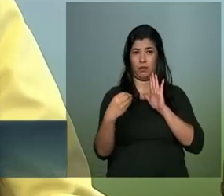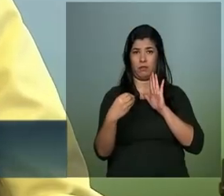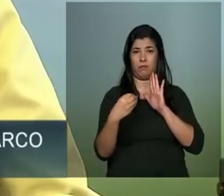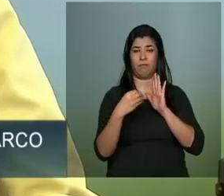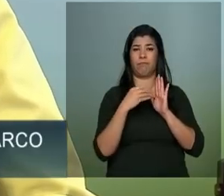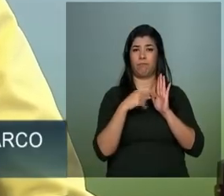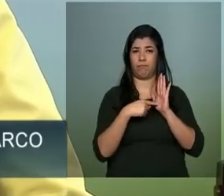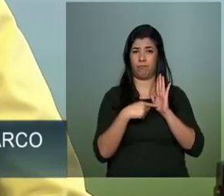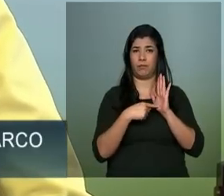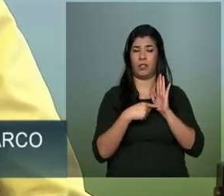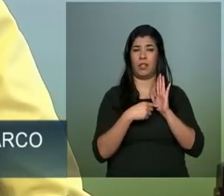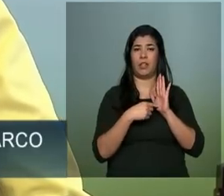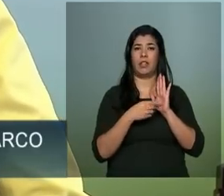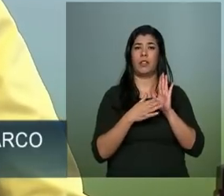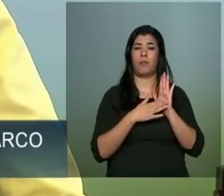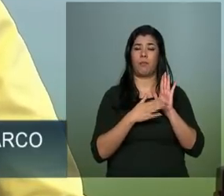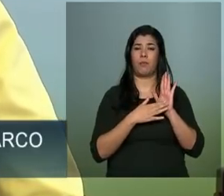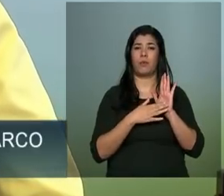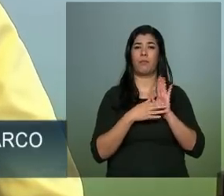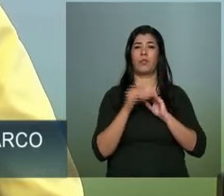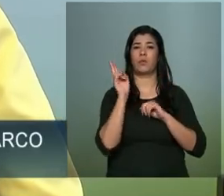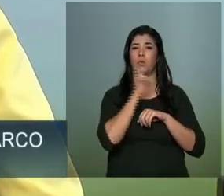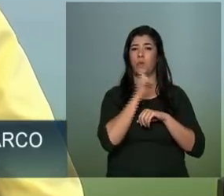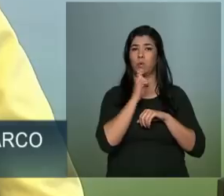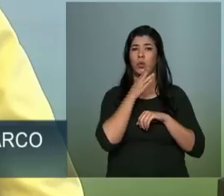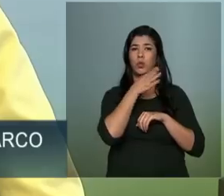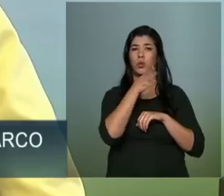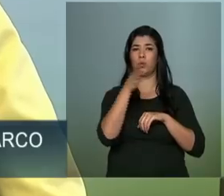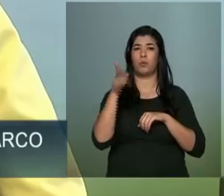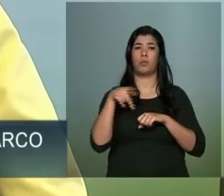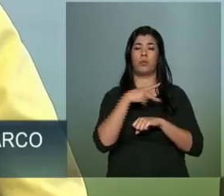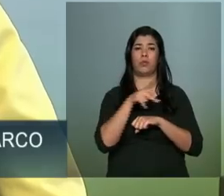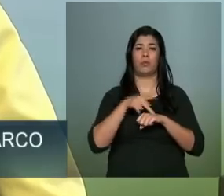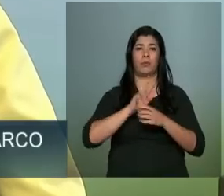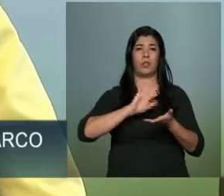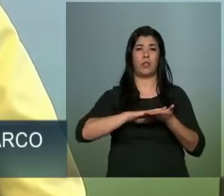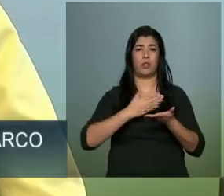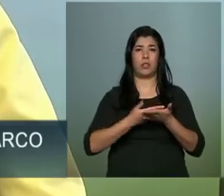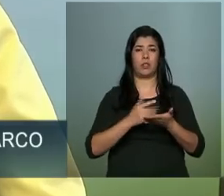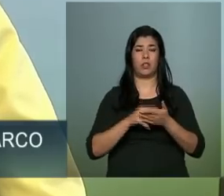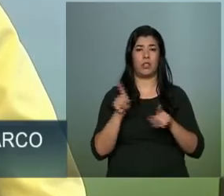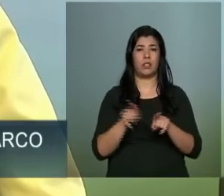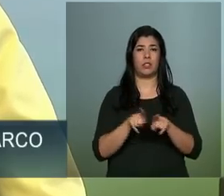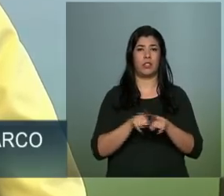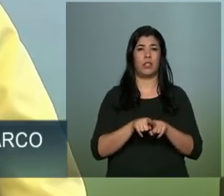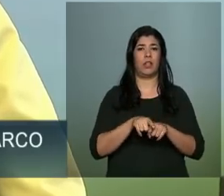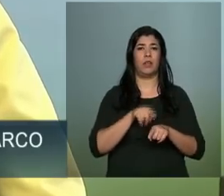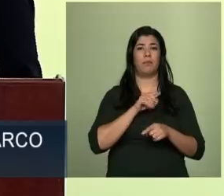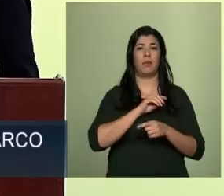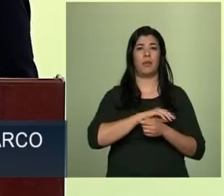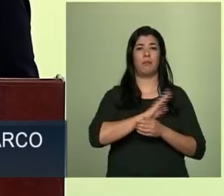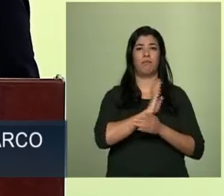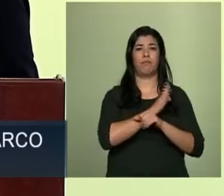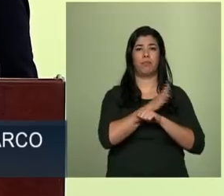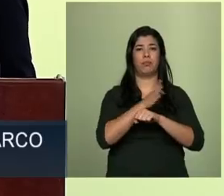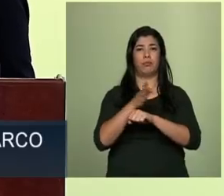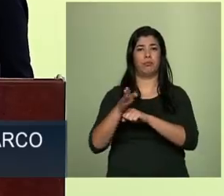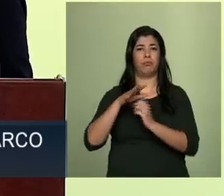medida provisória, o seu projeto de regime de emergência, traduziu em inglês, está correndo o mundo por conta